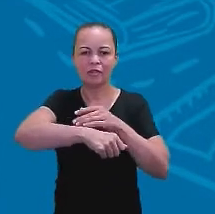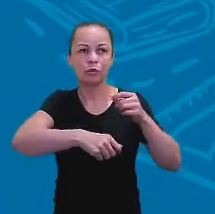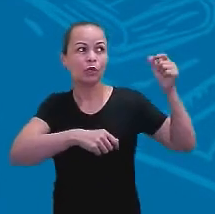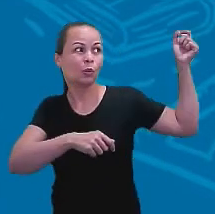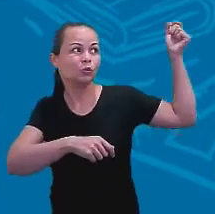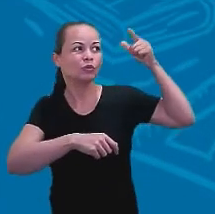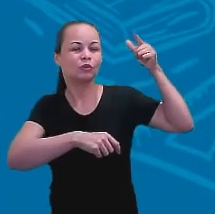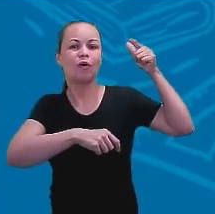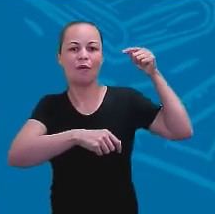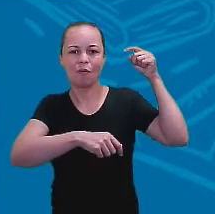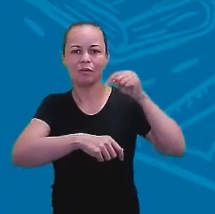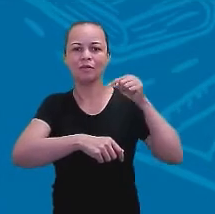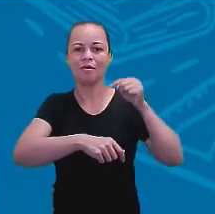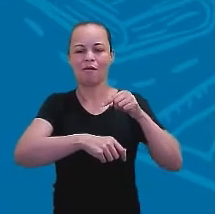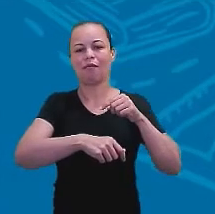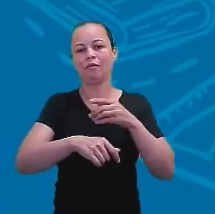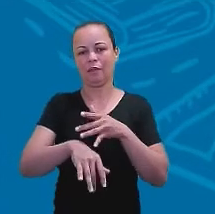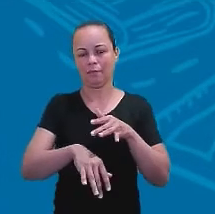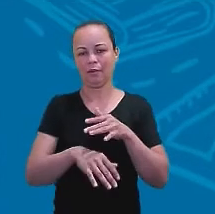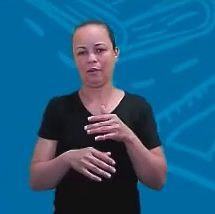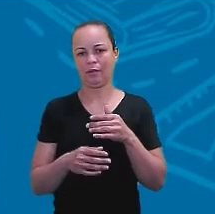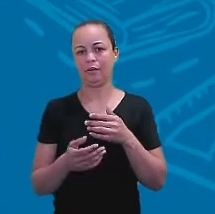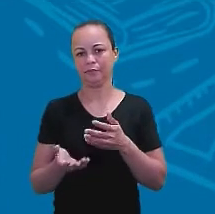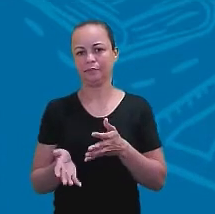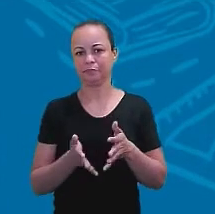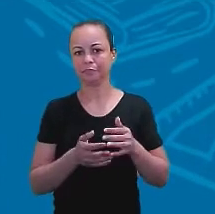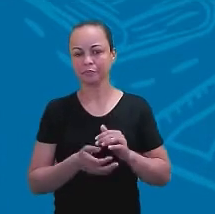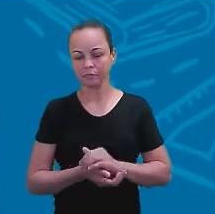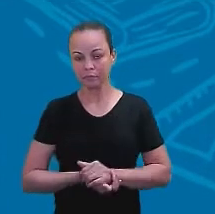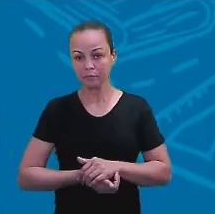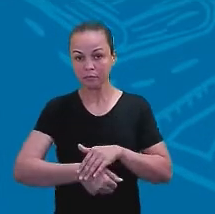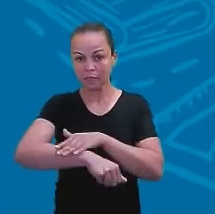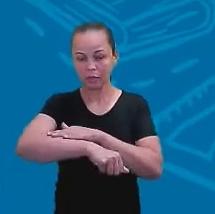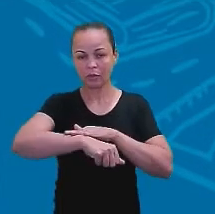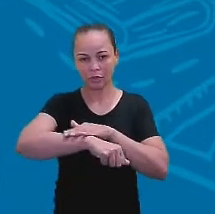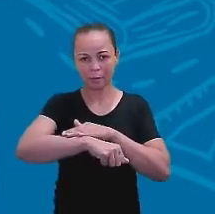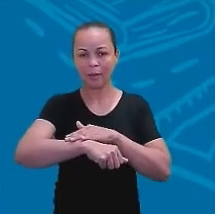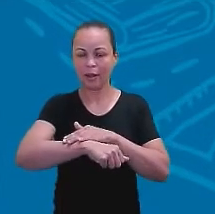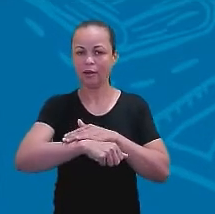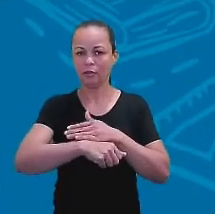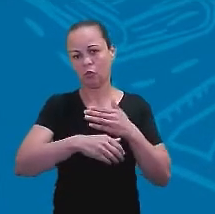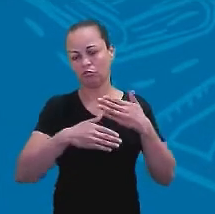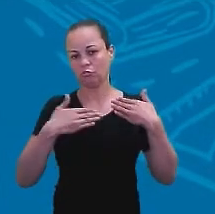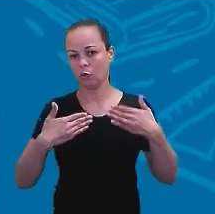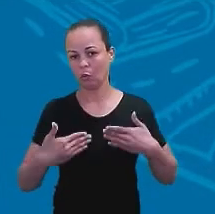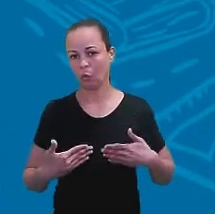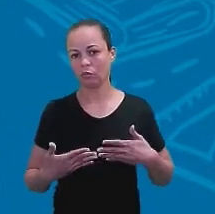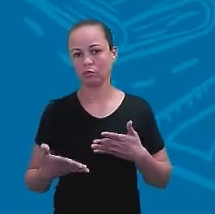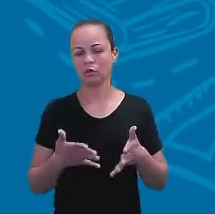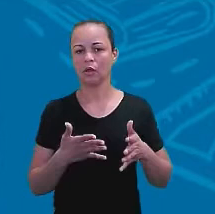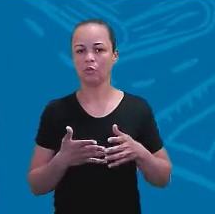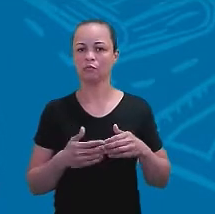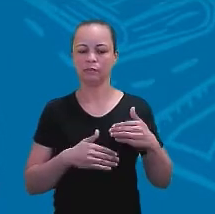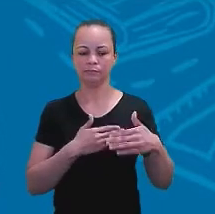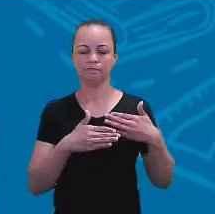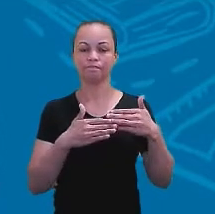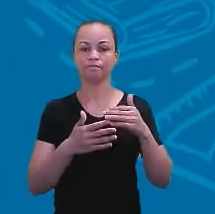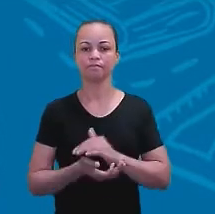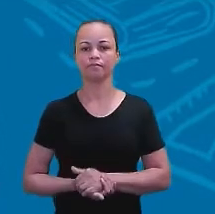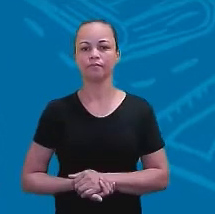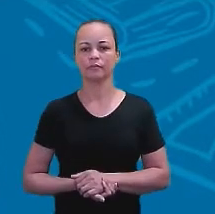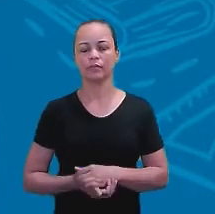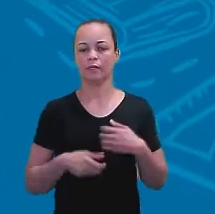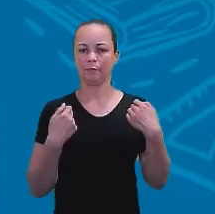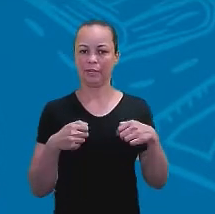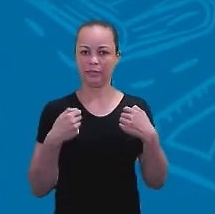né, ele provocou lá na nossa pele, né, no nosso organismo, para ele se manifestar. Então a gente